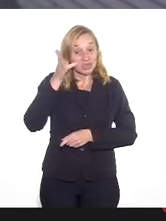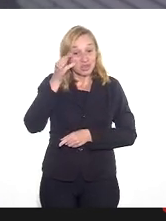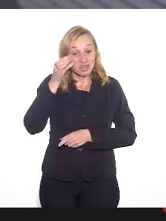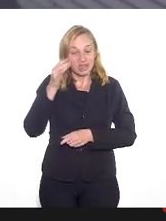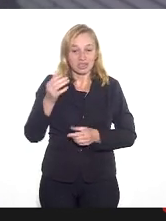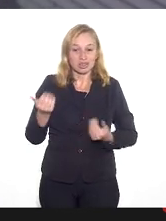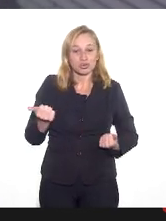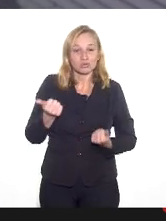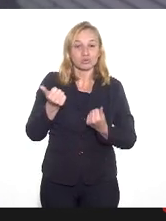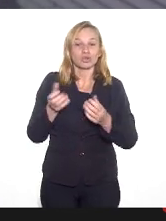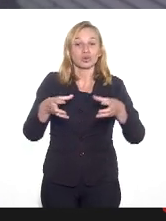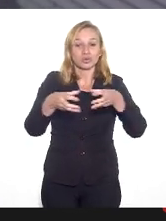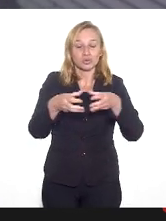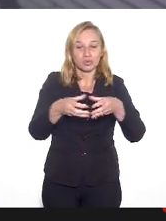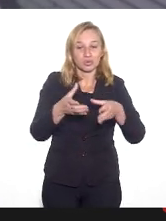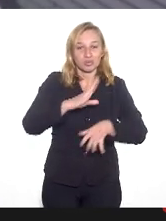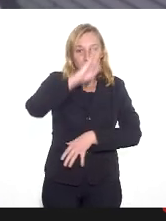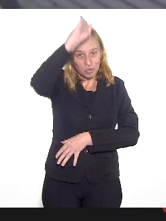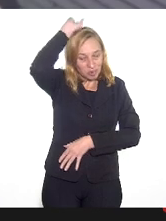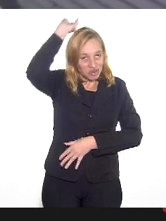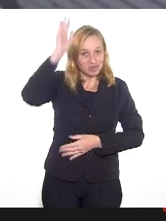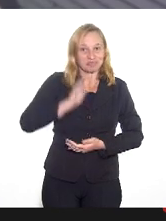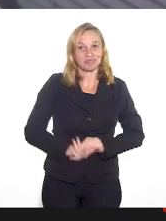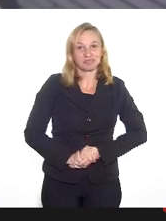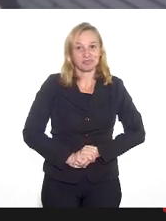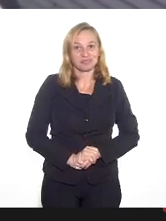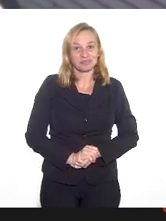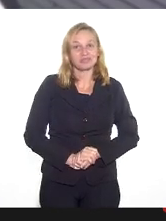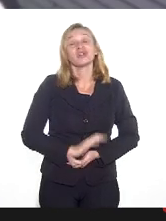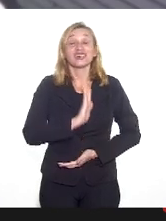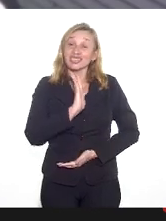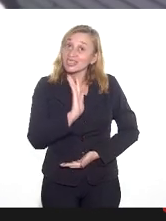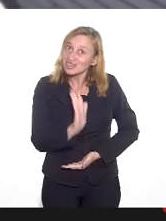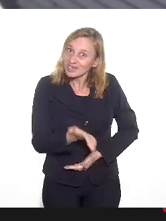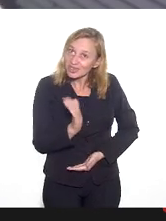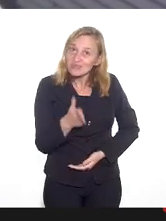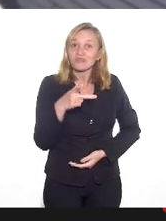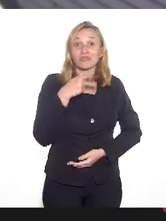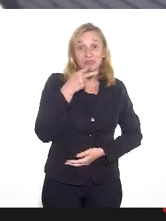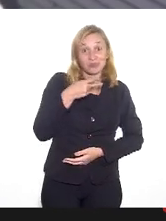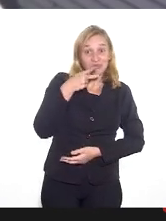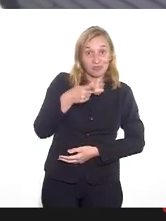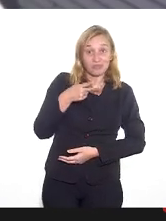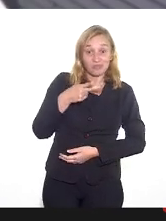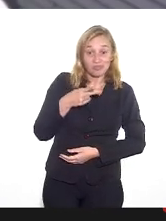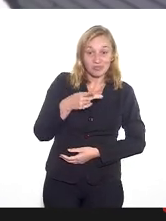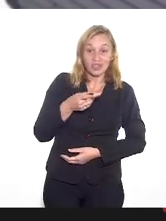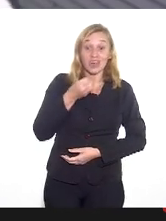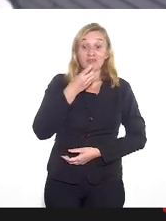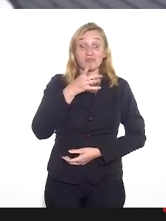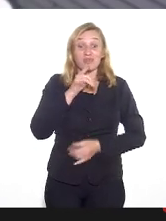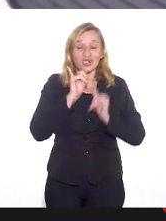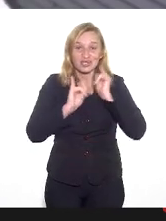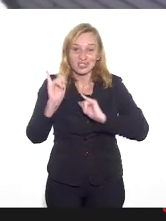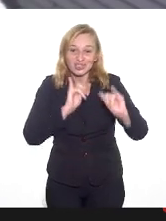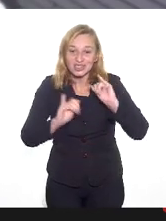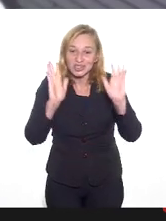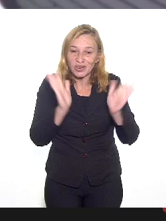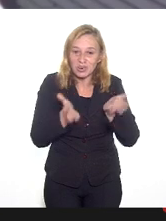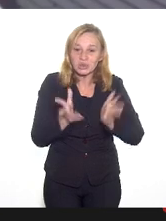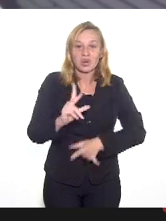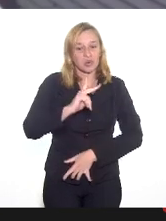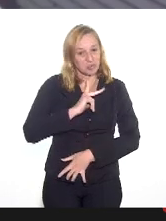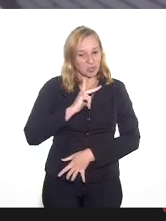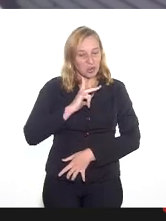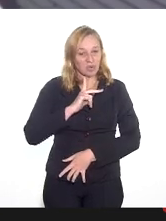população fluminense. E já dizer que as boas notícias, hoje o próprio